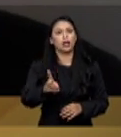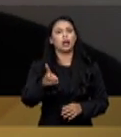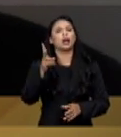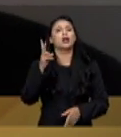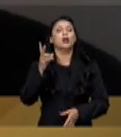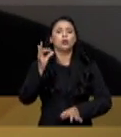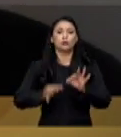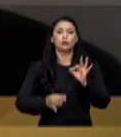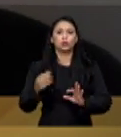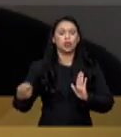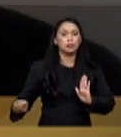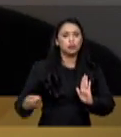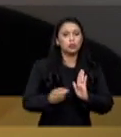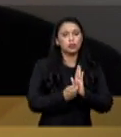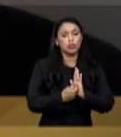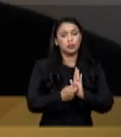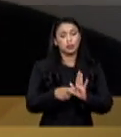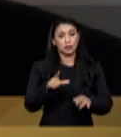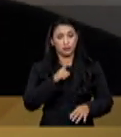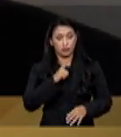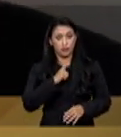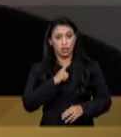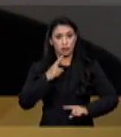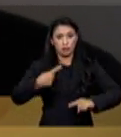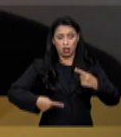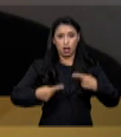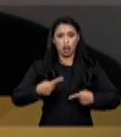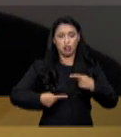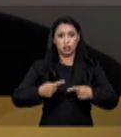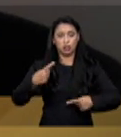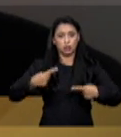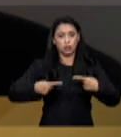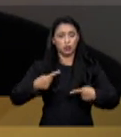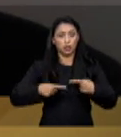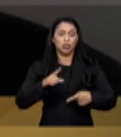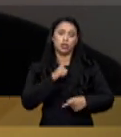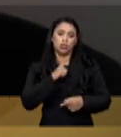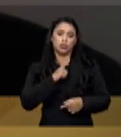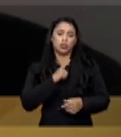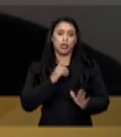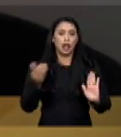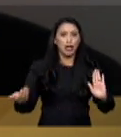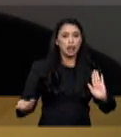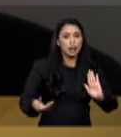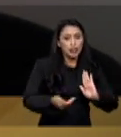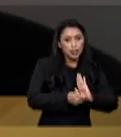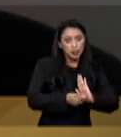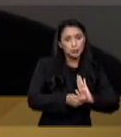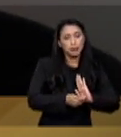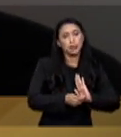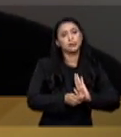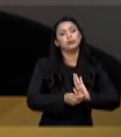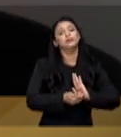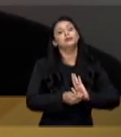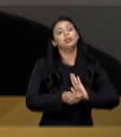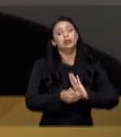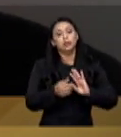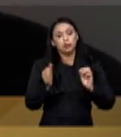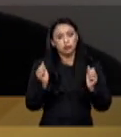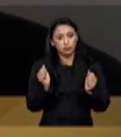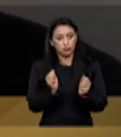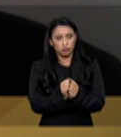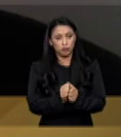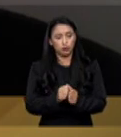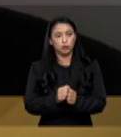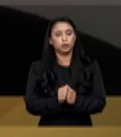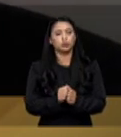denúncia formulado em detrimento de agentes políticos com atuação na Câmara dos Deputados, filiados ao